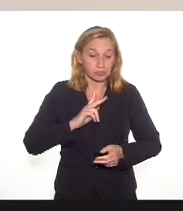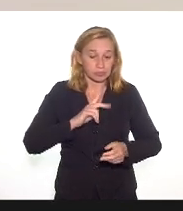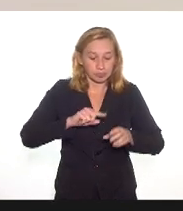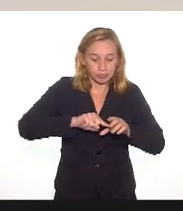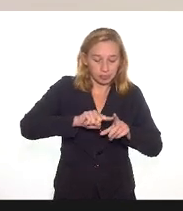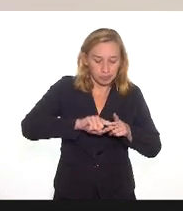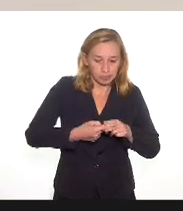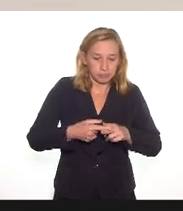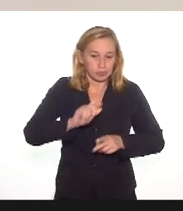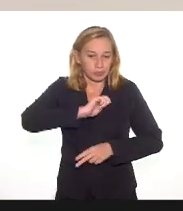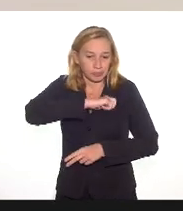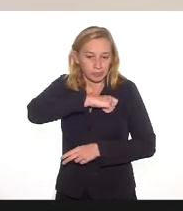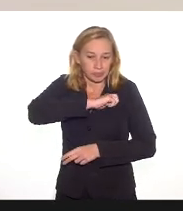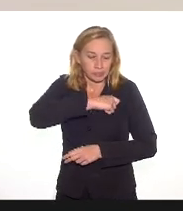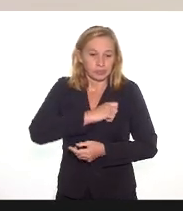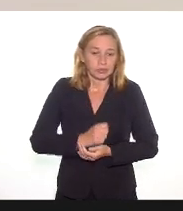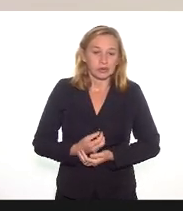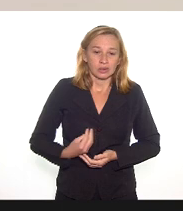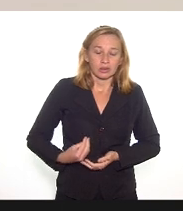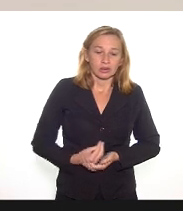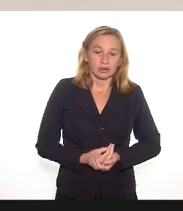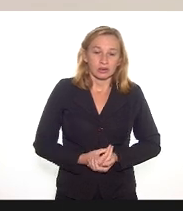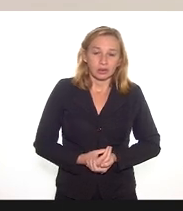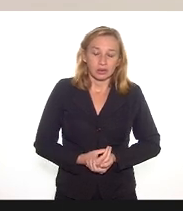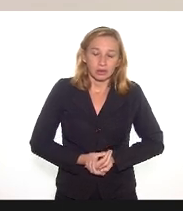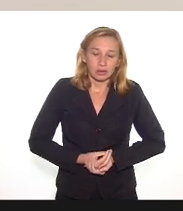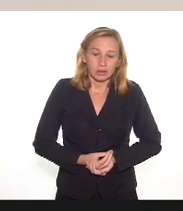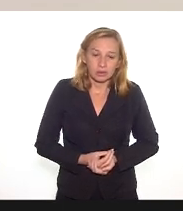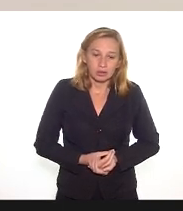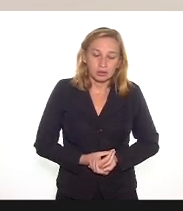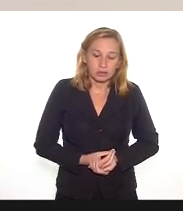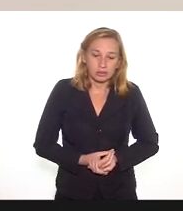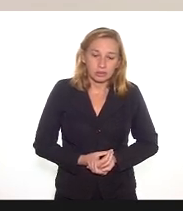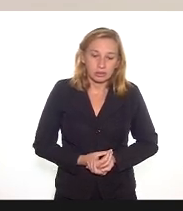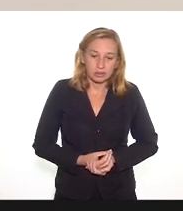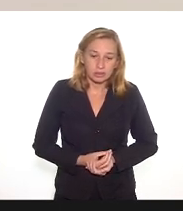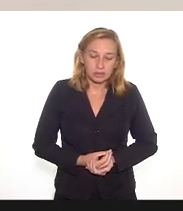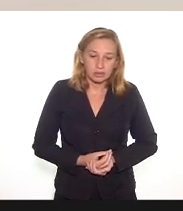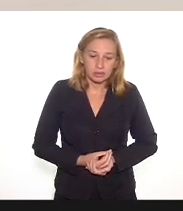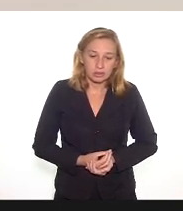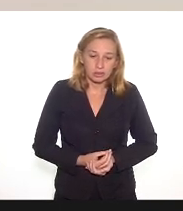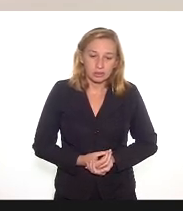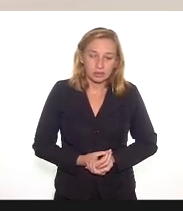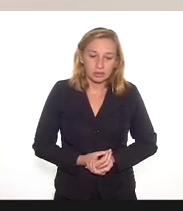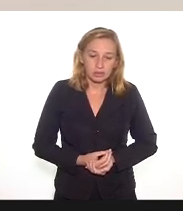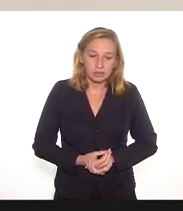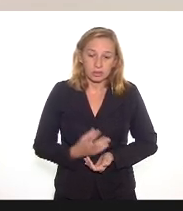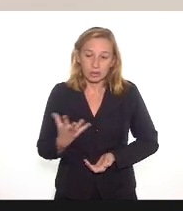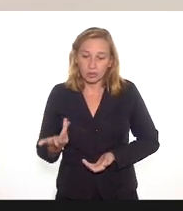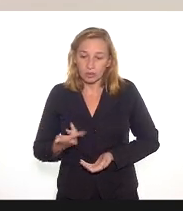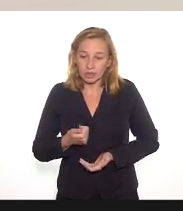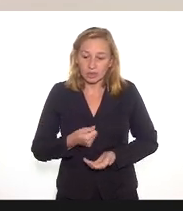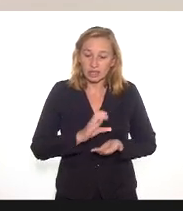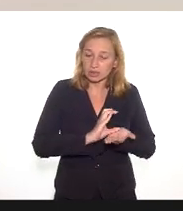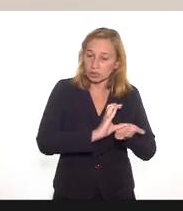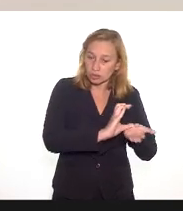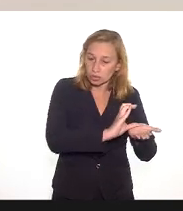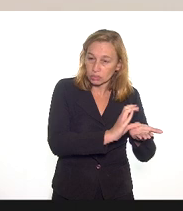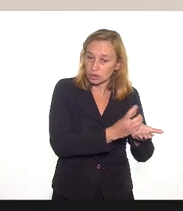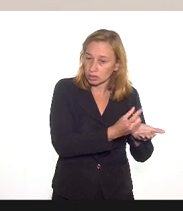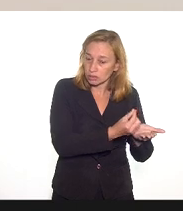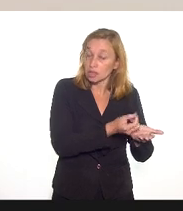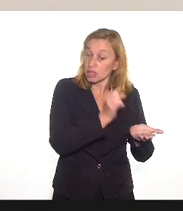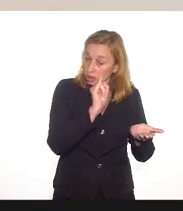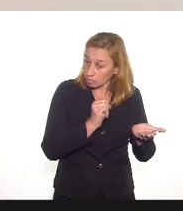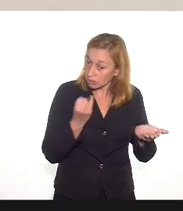sentido de estabilidade, de garantir ali uma estabilidade dos recursos, também é muito